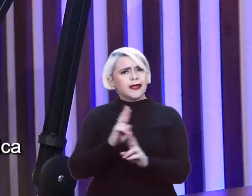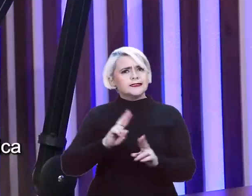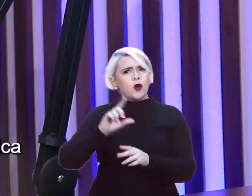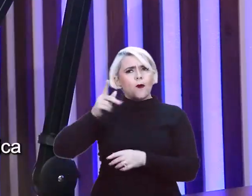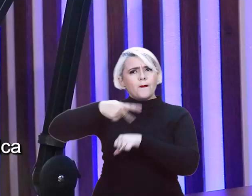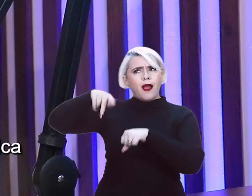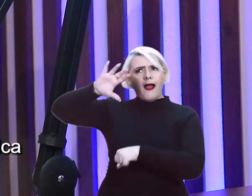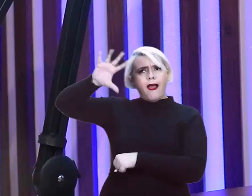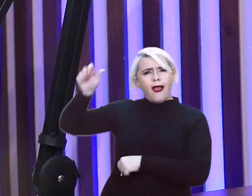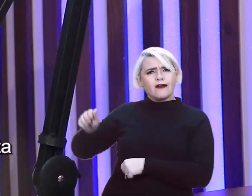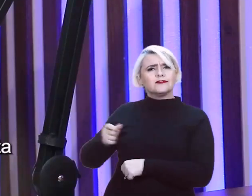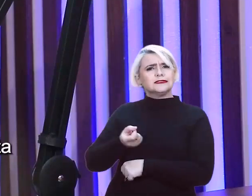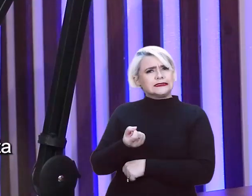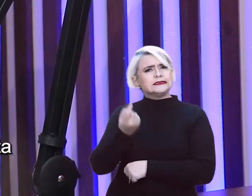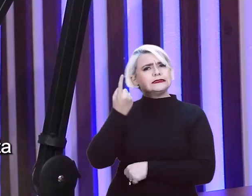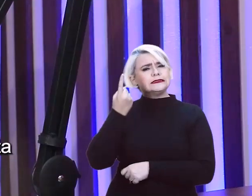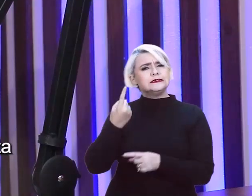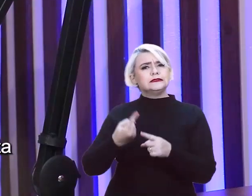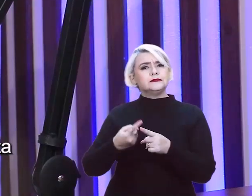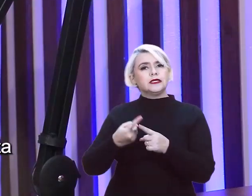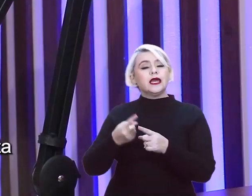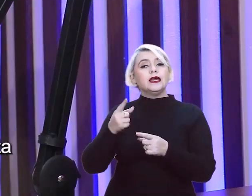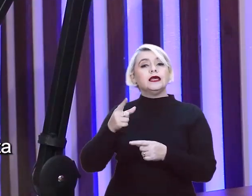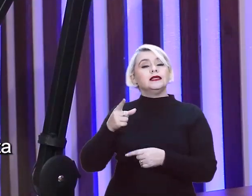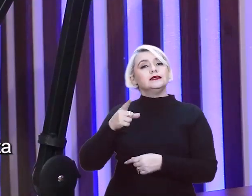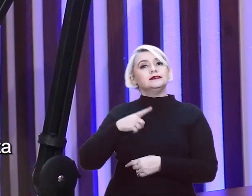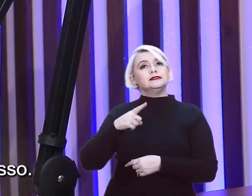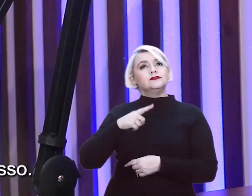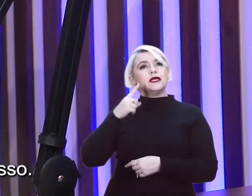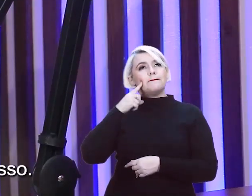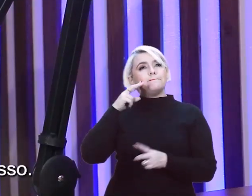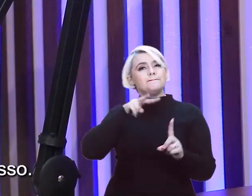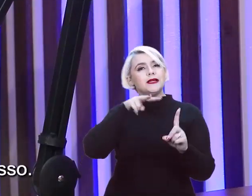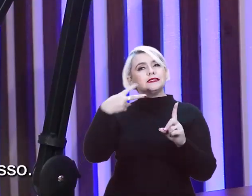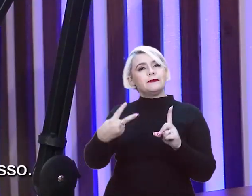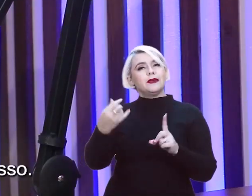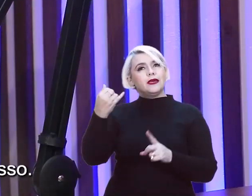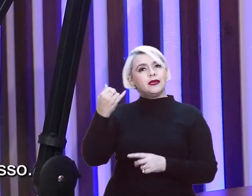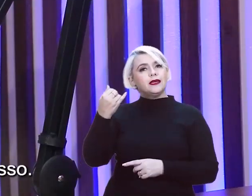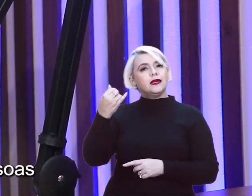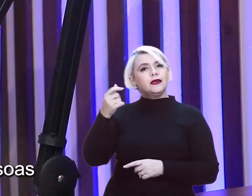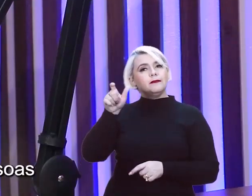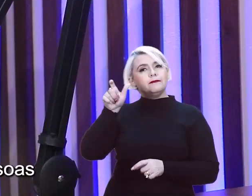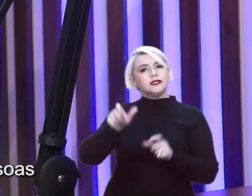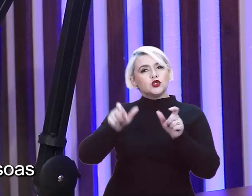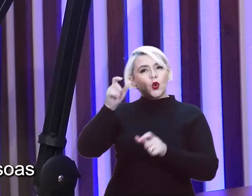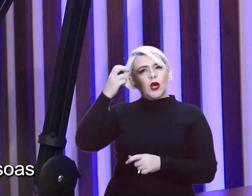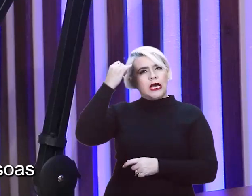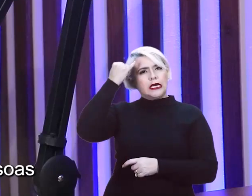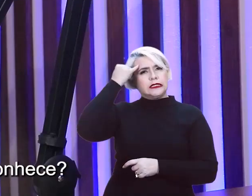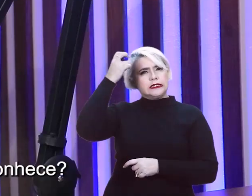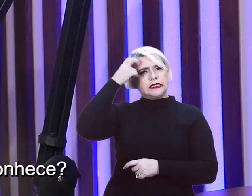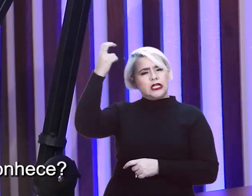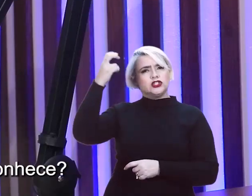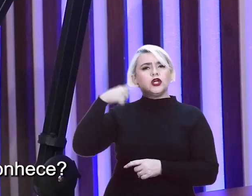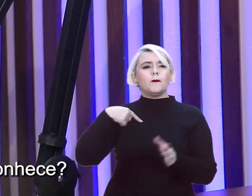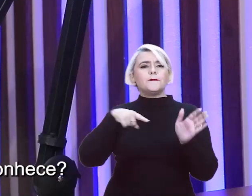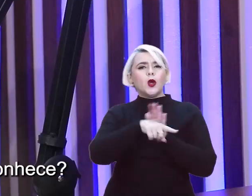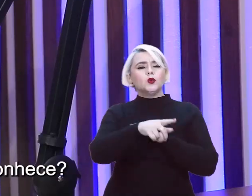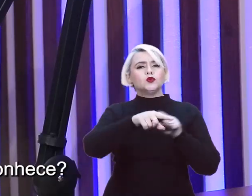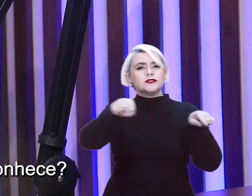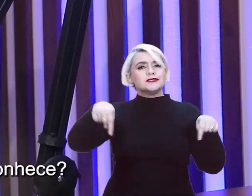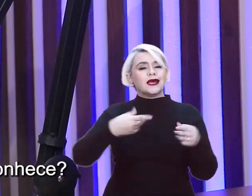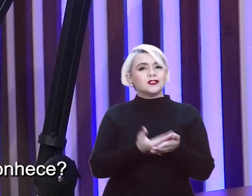a África é muito estranha. Tanto é que, do ponto de vista intelectual, eu sempre chamo a atenção disso, eu pergunto muito para as pessoas nas salas de